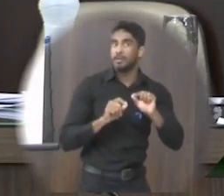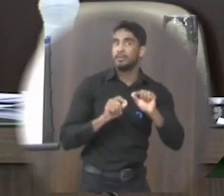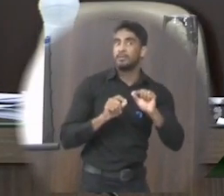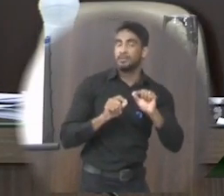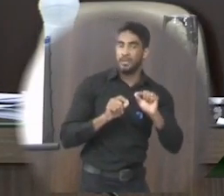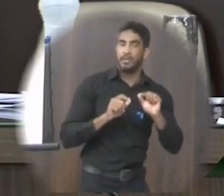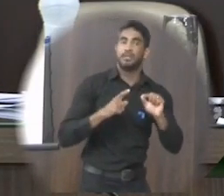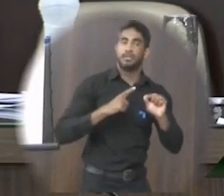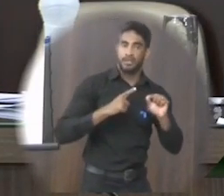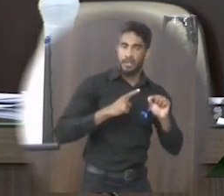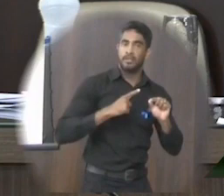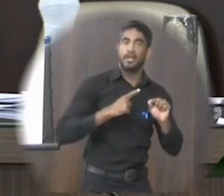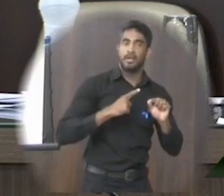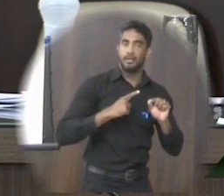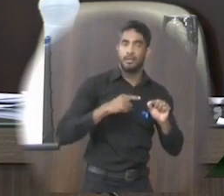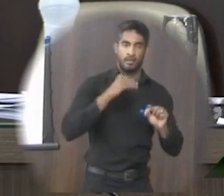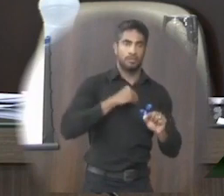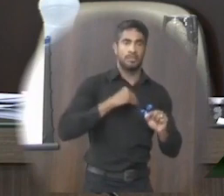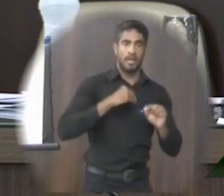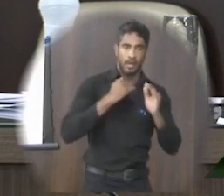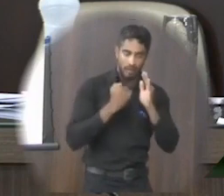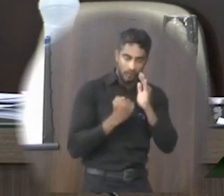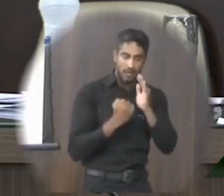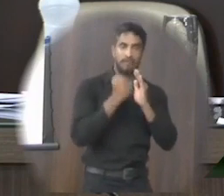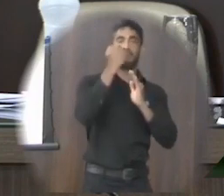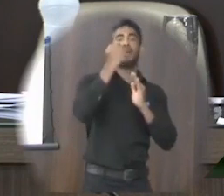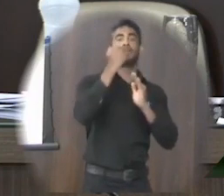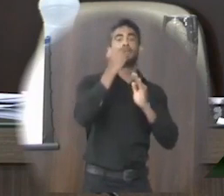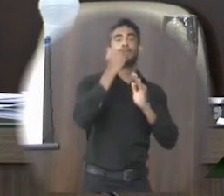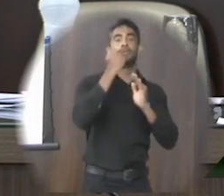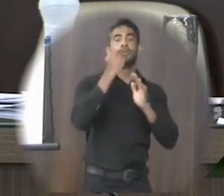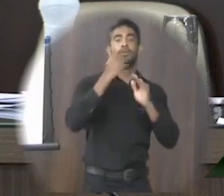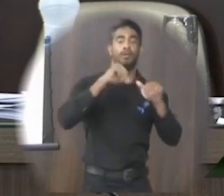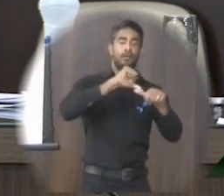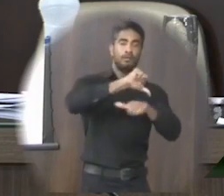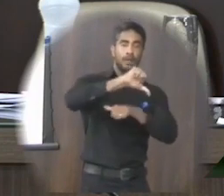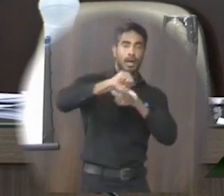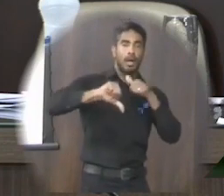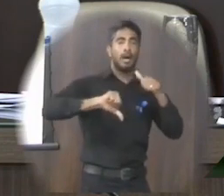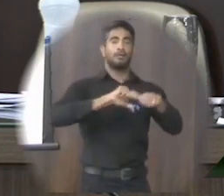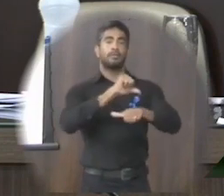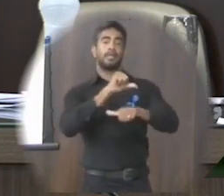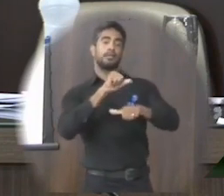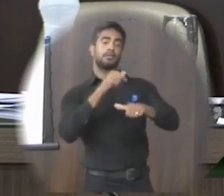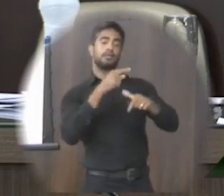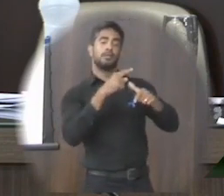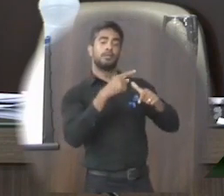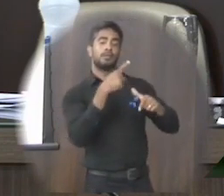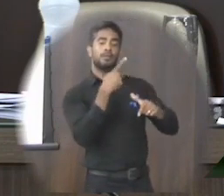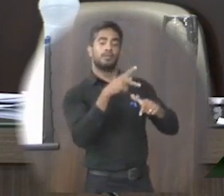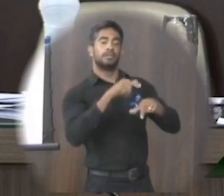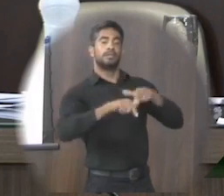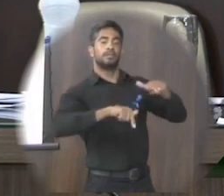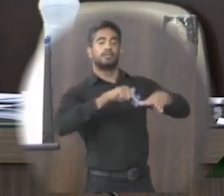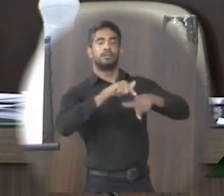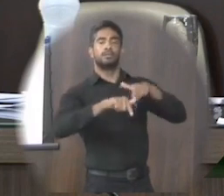remuneração superior ao teto do regime geral, não alterando a situação dos servidores que